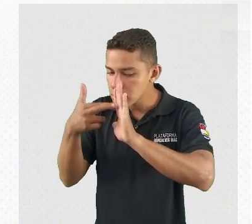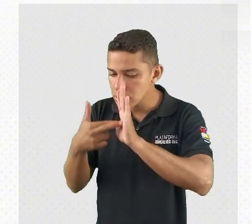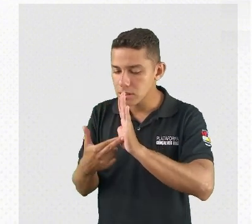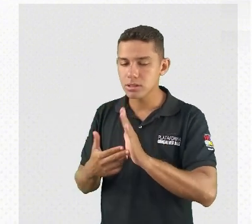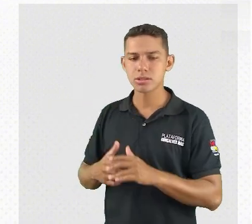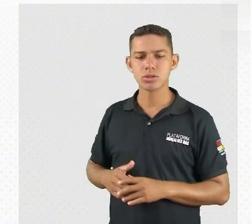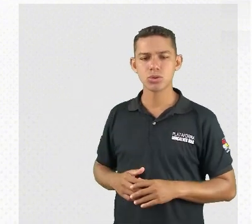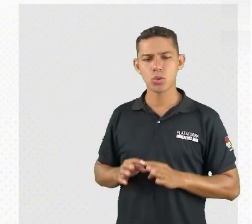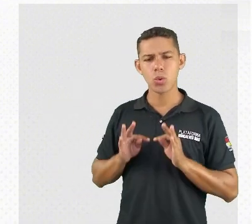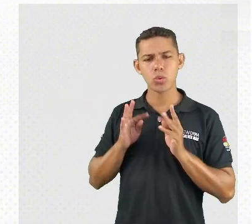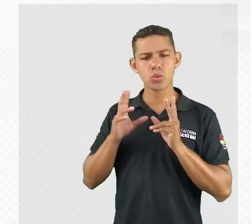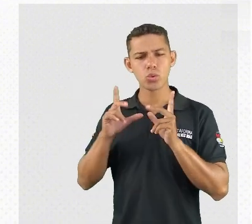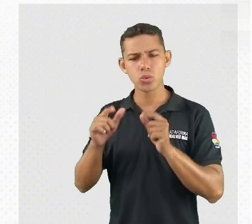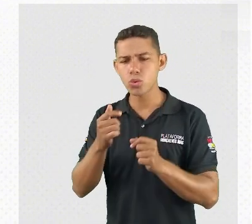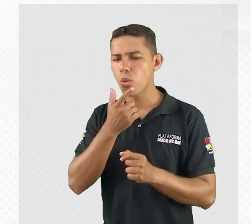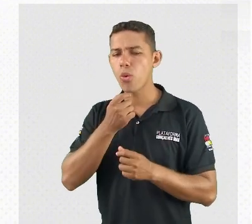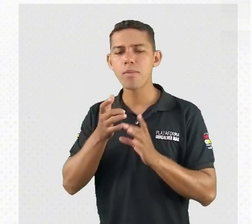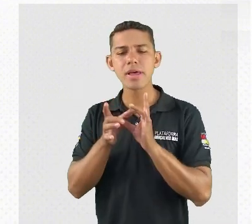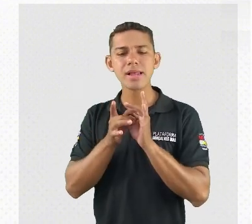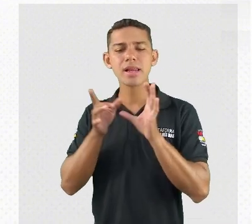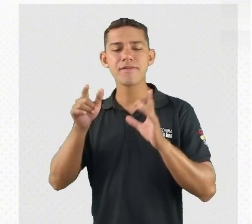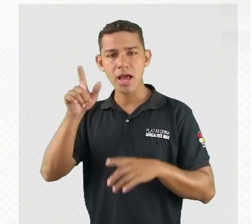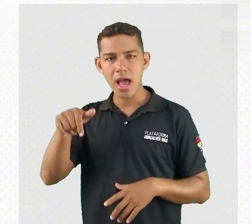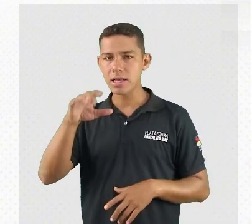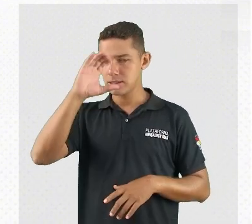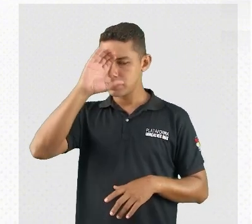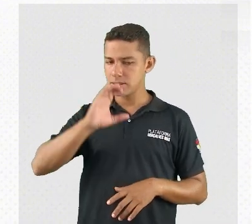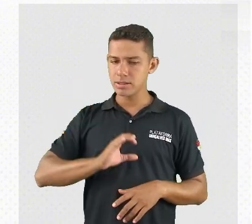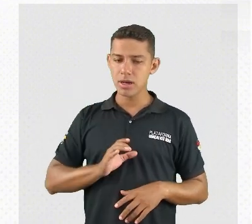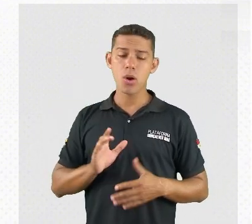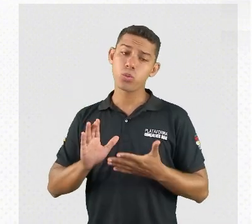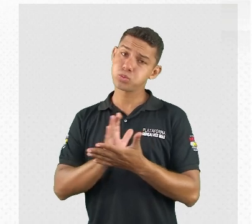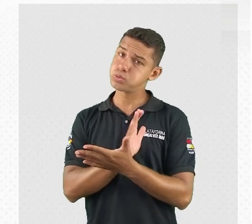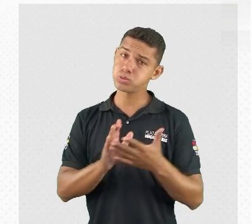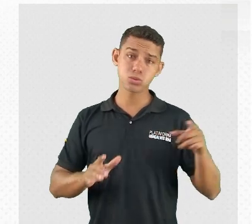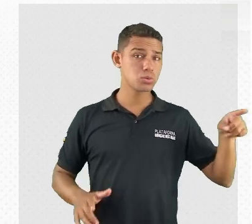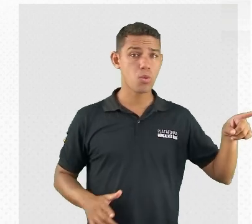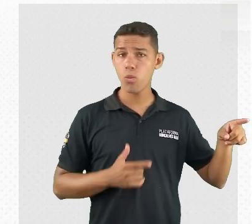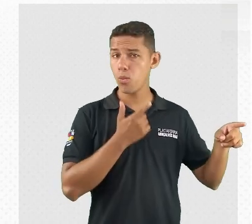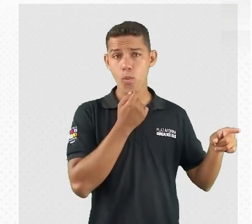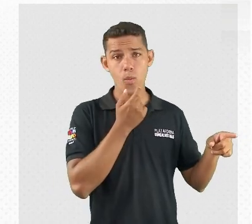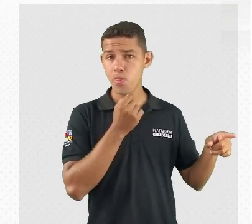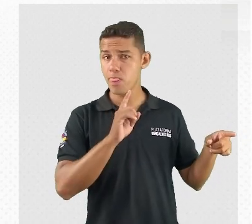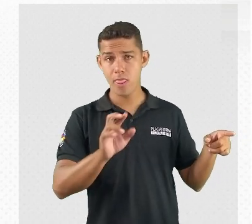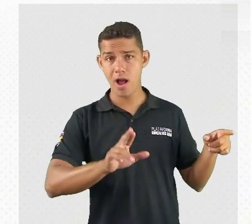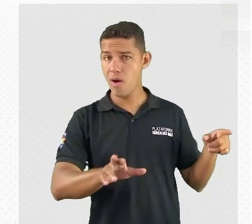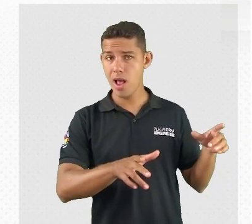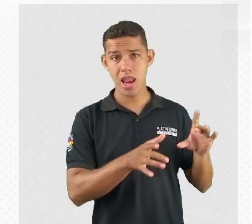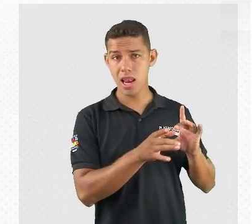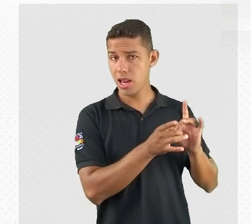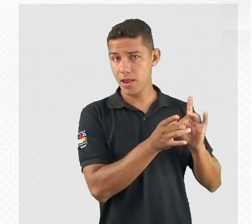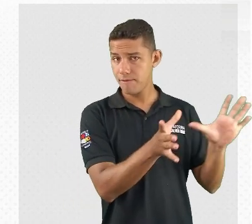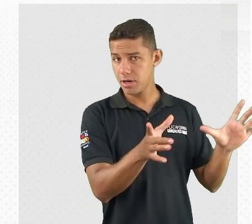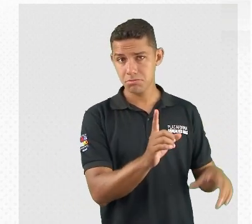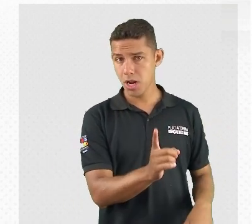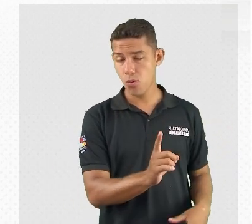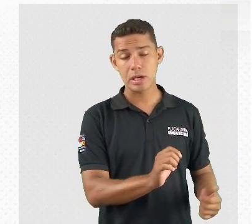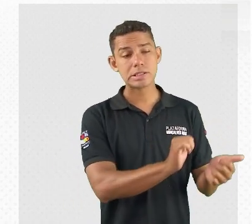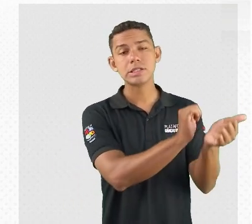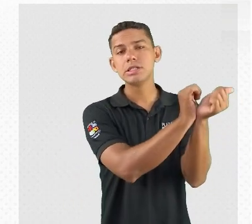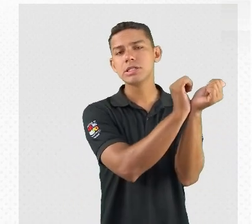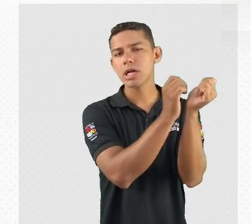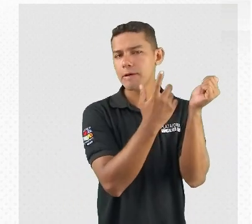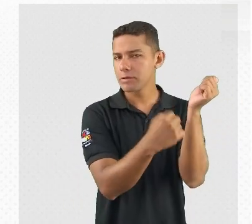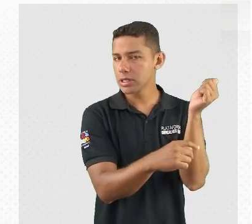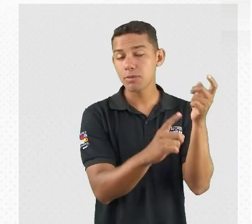todo homem livre é cidadão, ou seja, existem homens que não são livres, que são escravizados, né? São escravizados